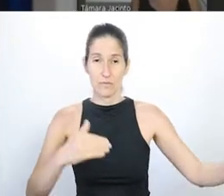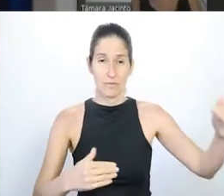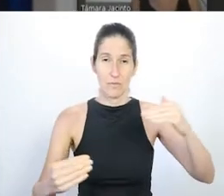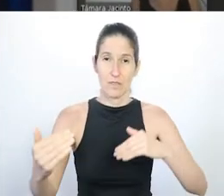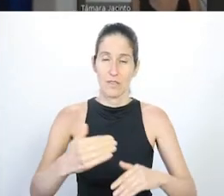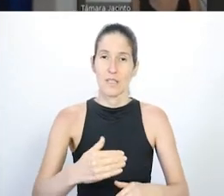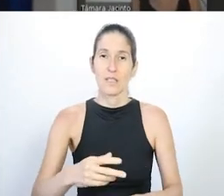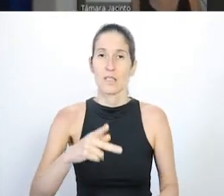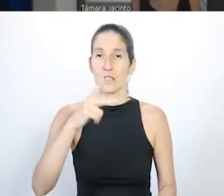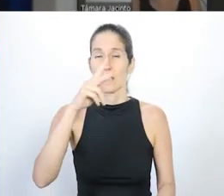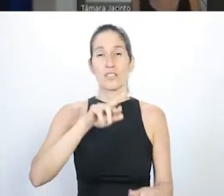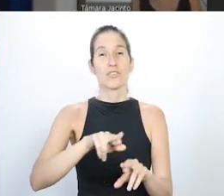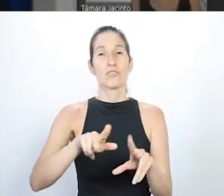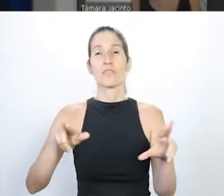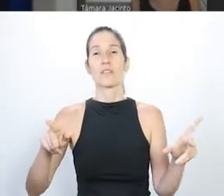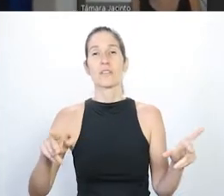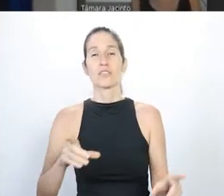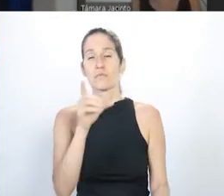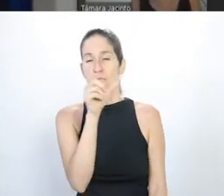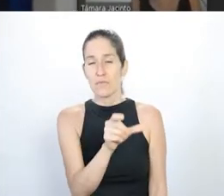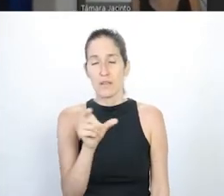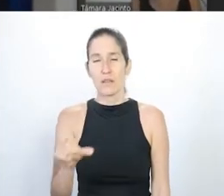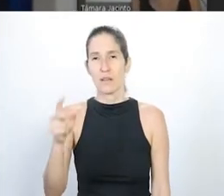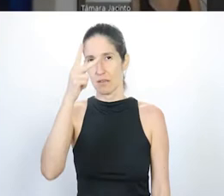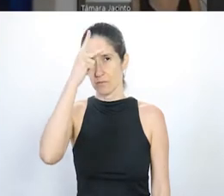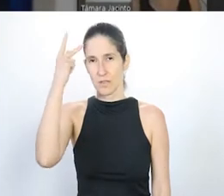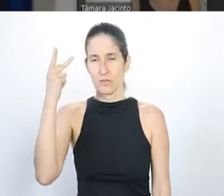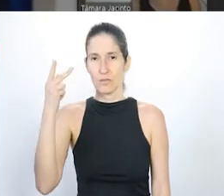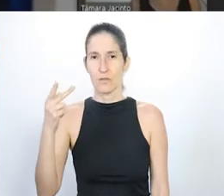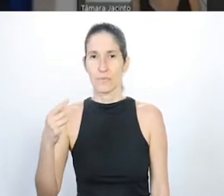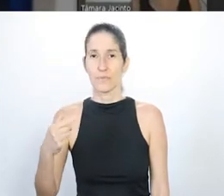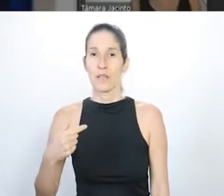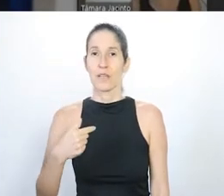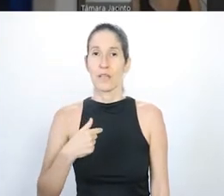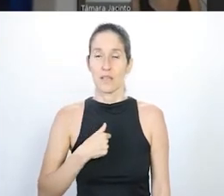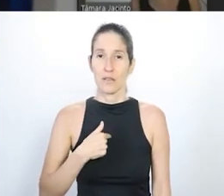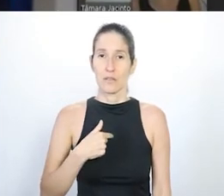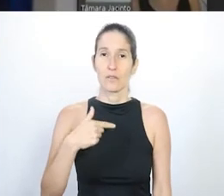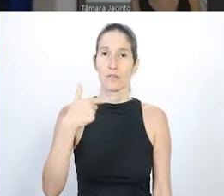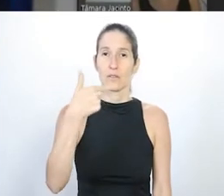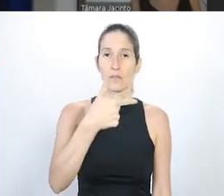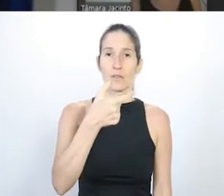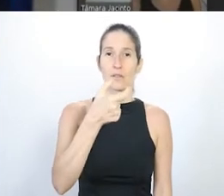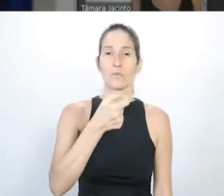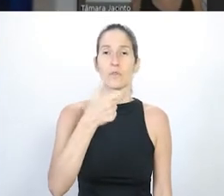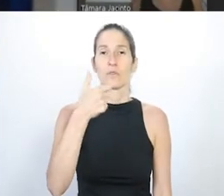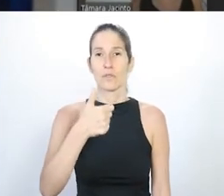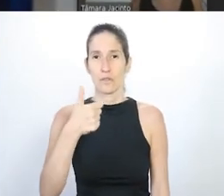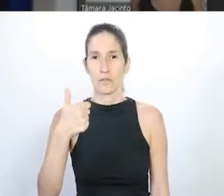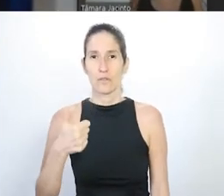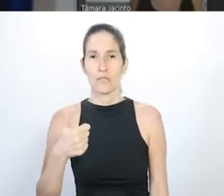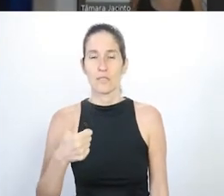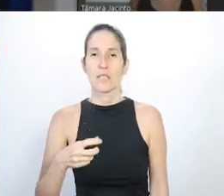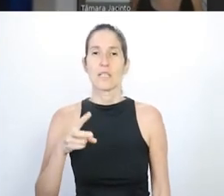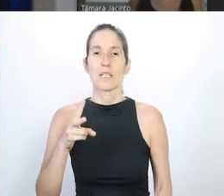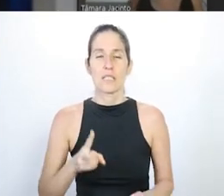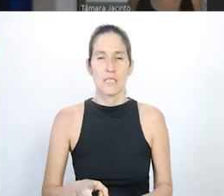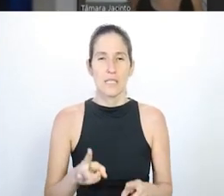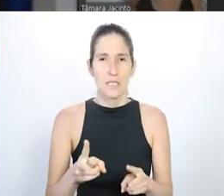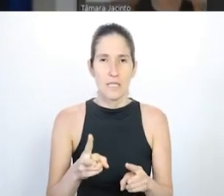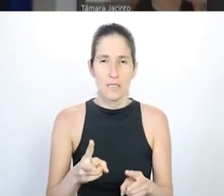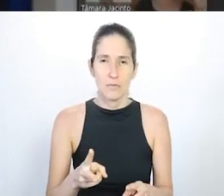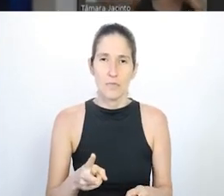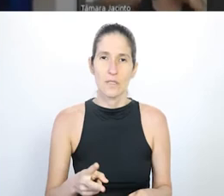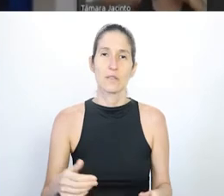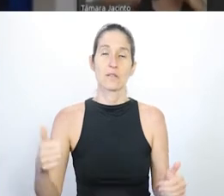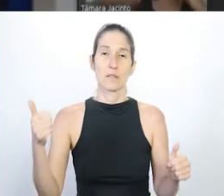que nunca faltou alguém que eu encontrasse em qualquer palco do Brasil que dissesse, Livi, a primeira vez no encontro da Chapada, porque